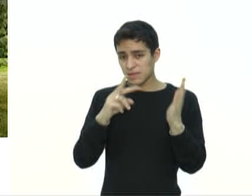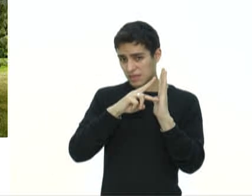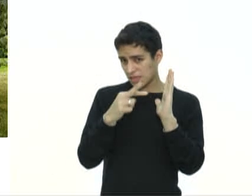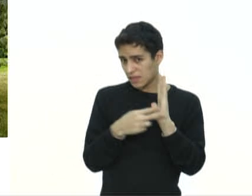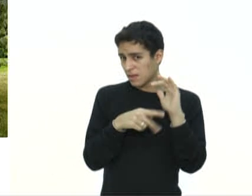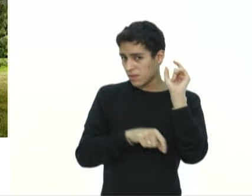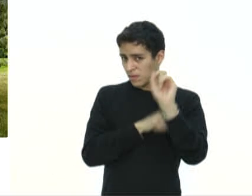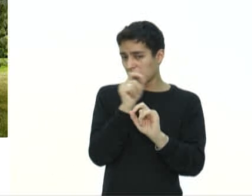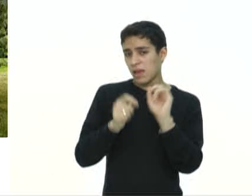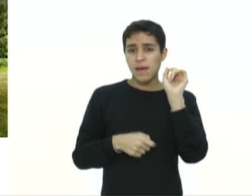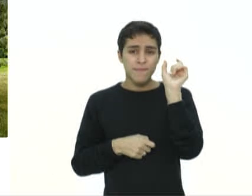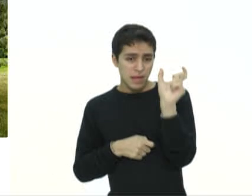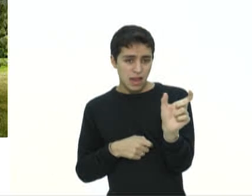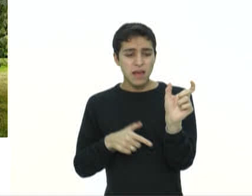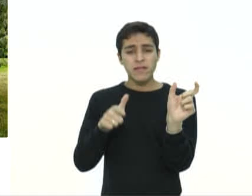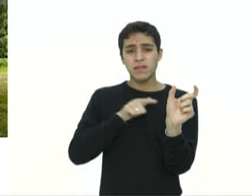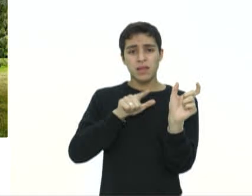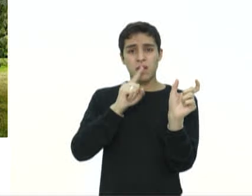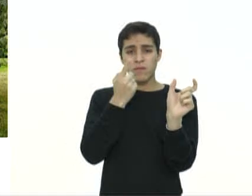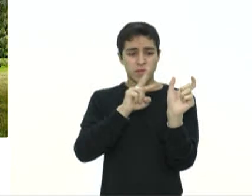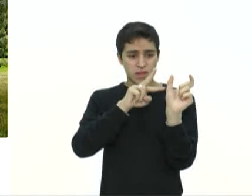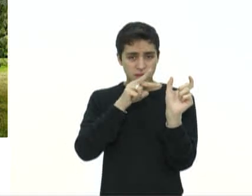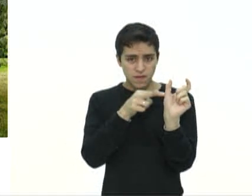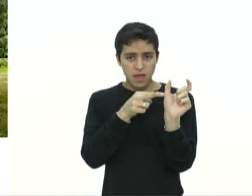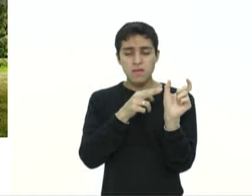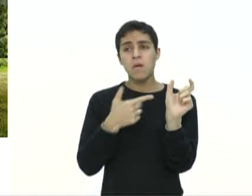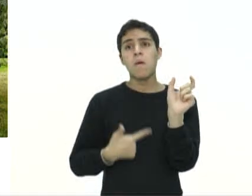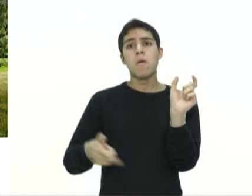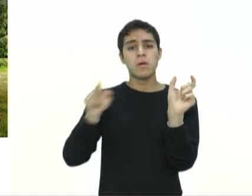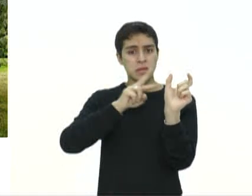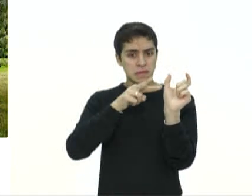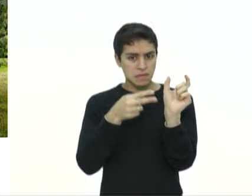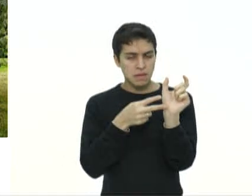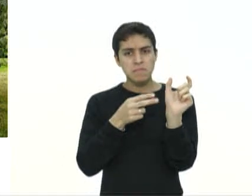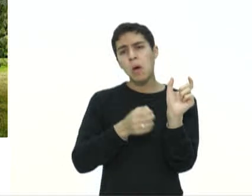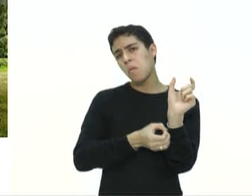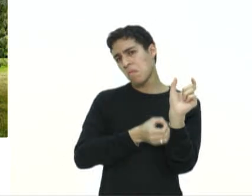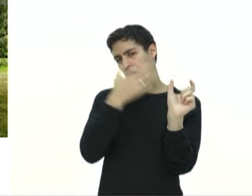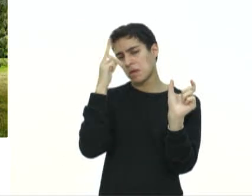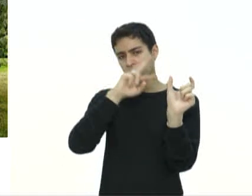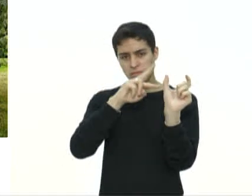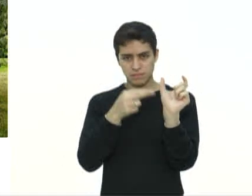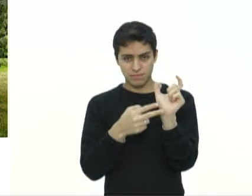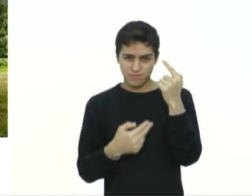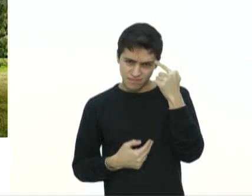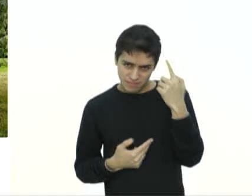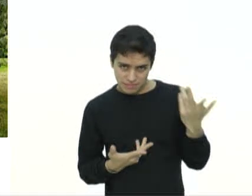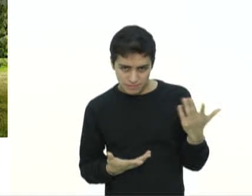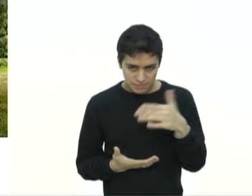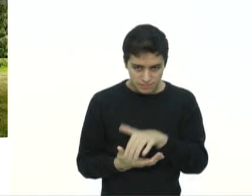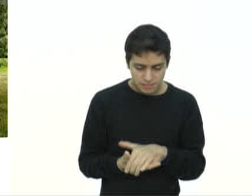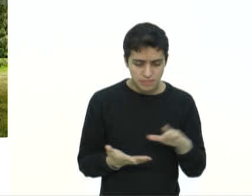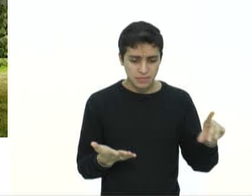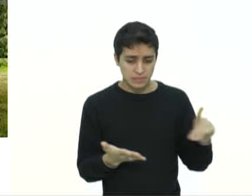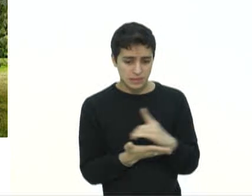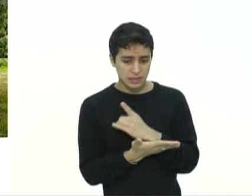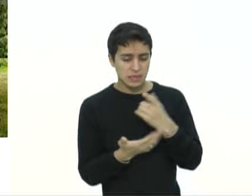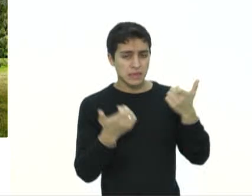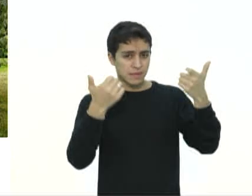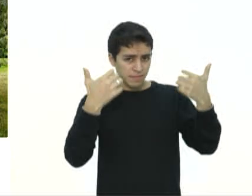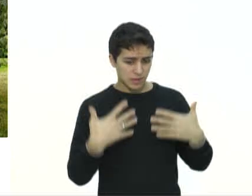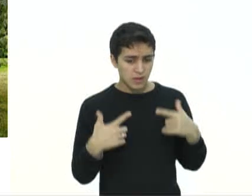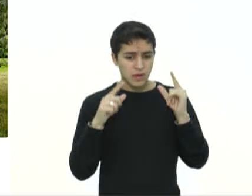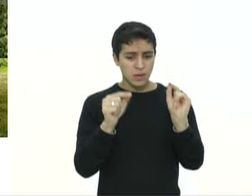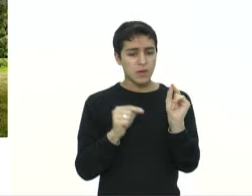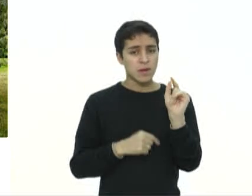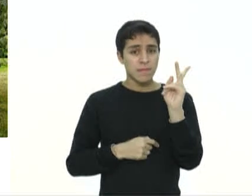ou más significados. En el diccionario, los distintos significados aparecen dentro de la